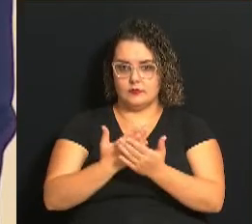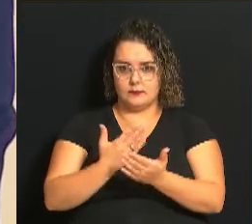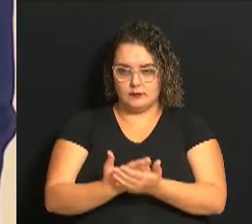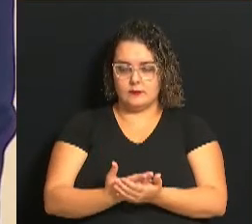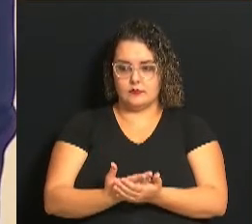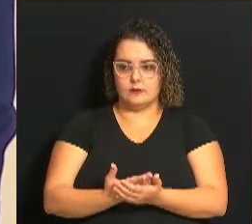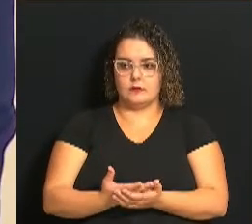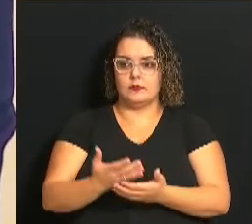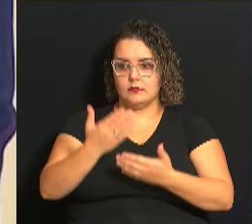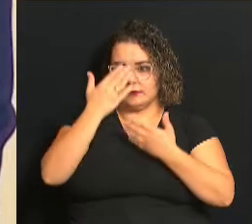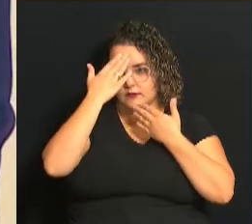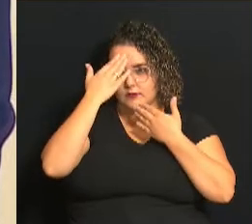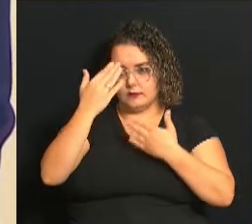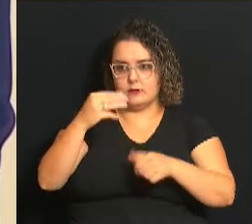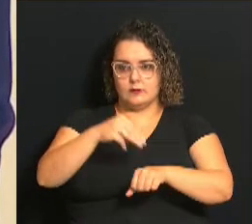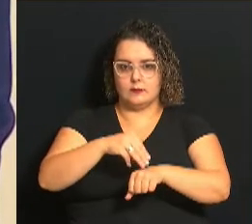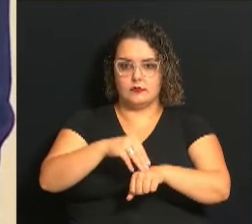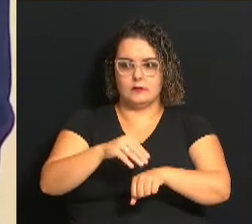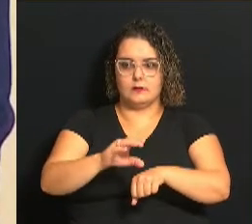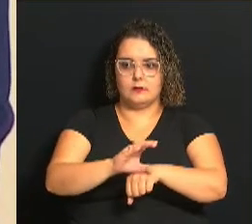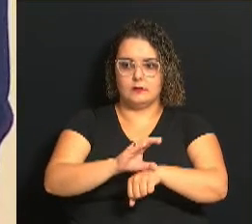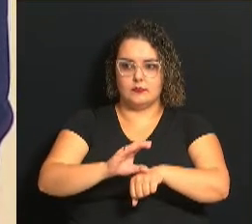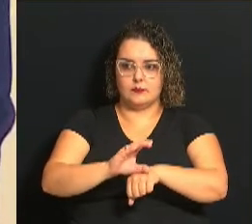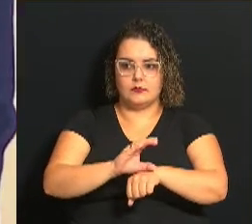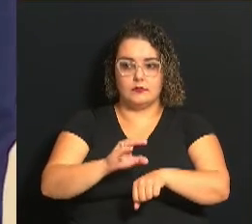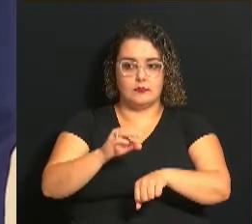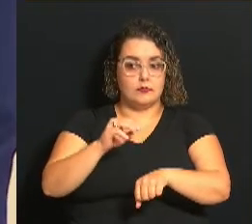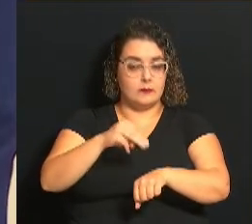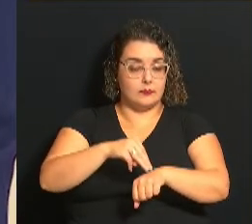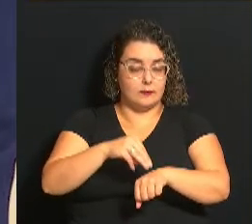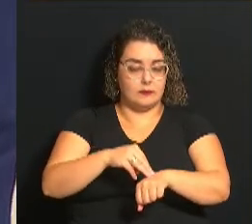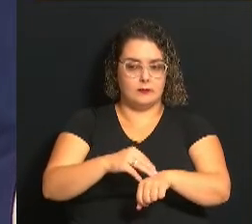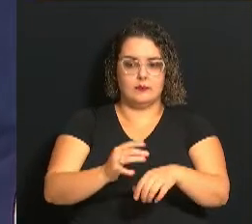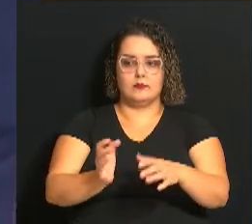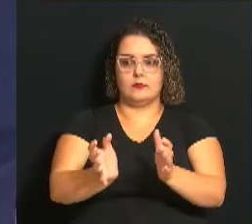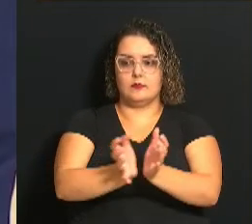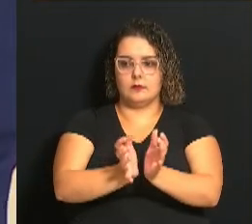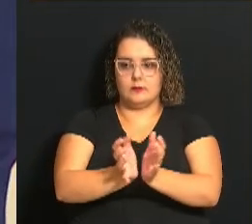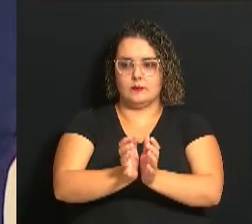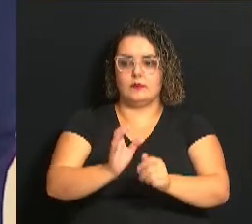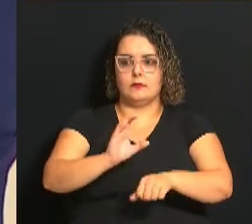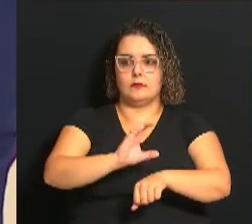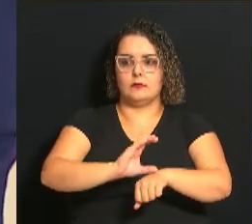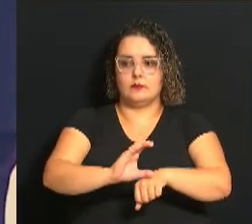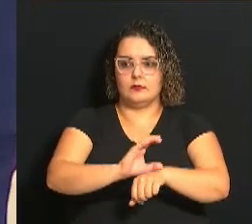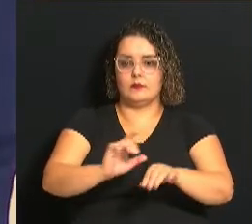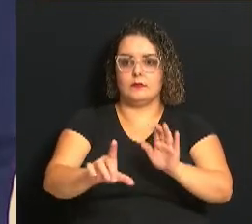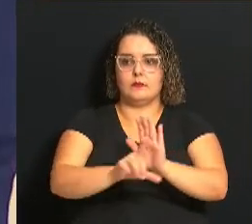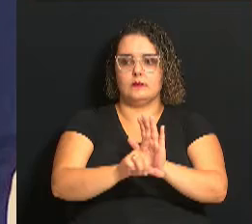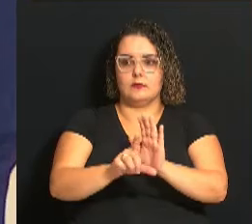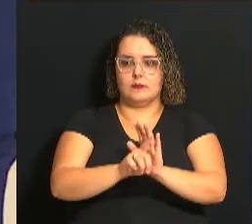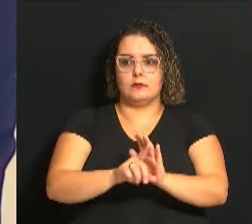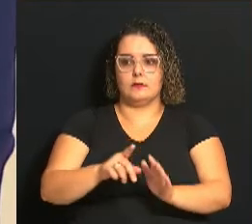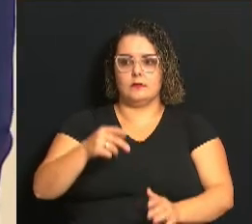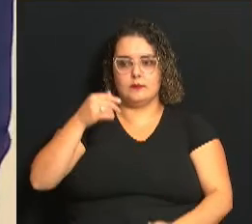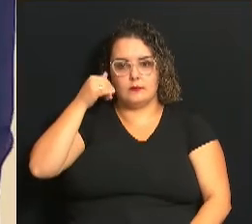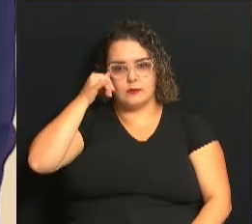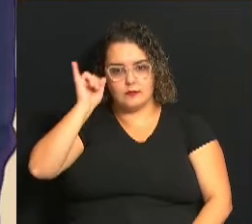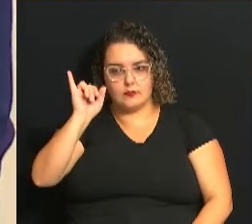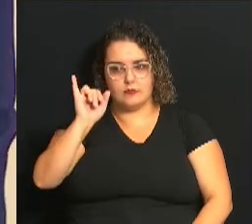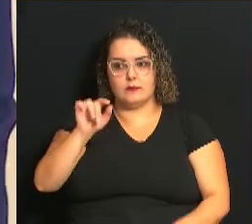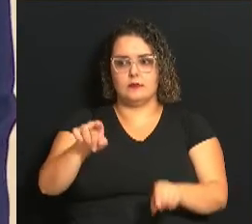do vereador, membro da Comissão de Legalidade, Paulo Búfalo, e do líder de governo, o vereador Luiz Carlos